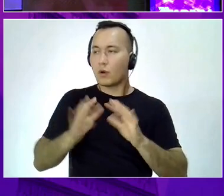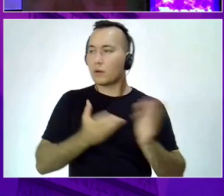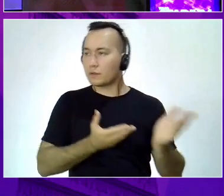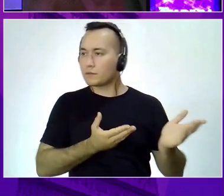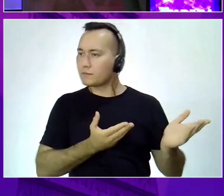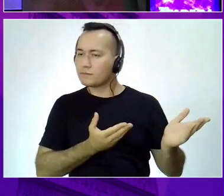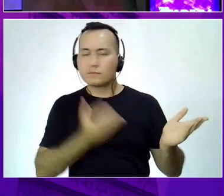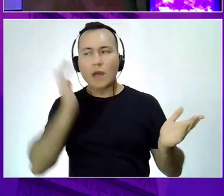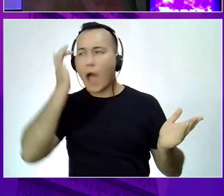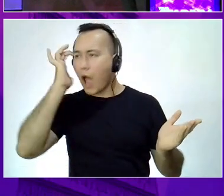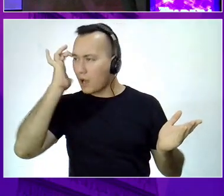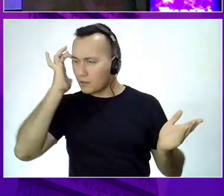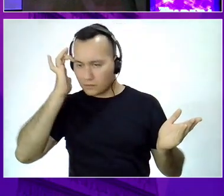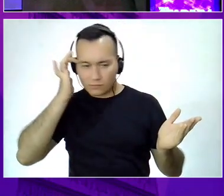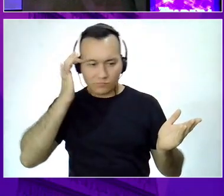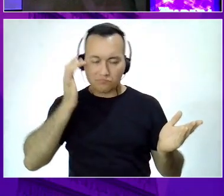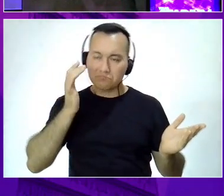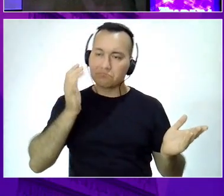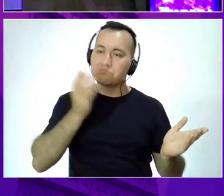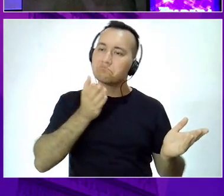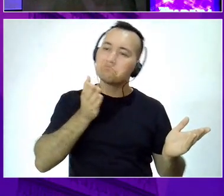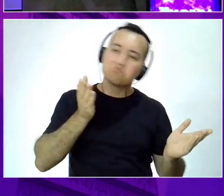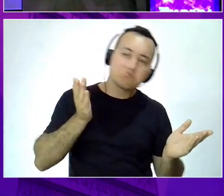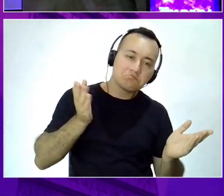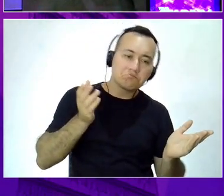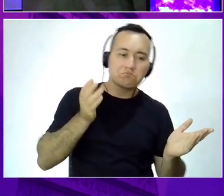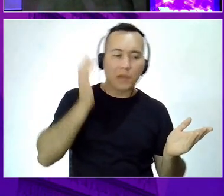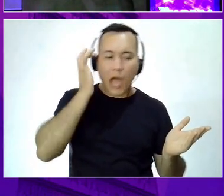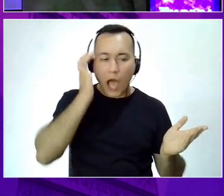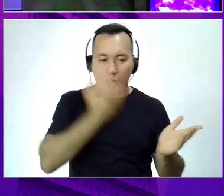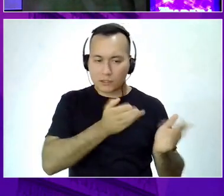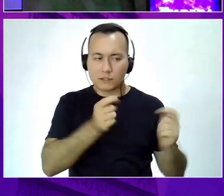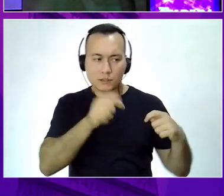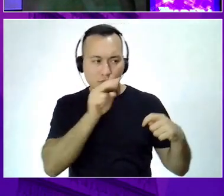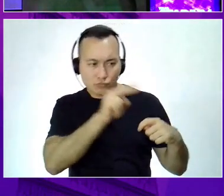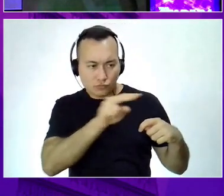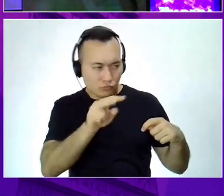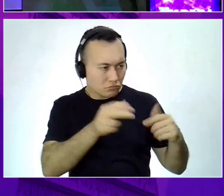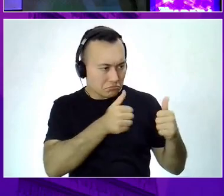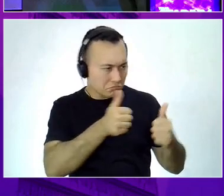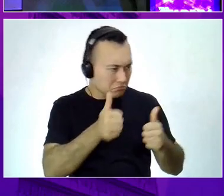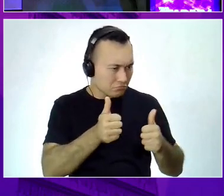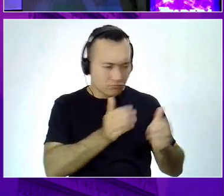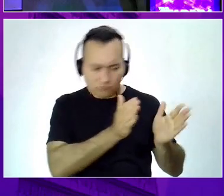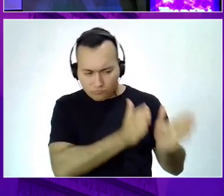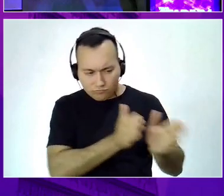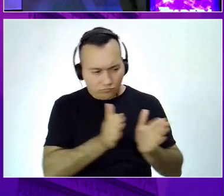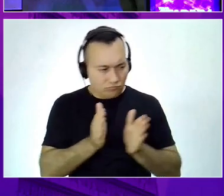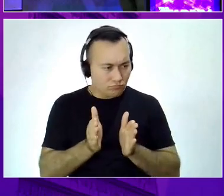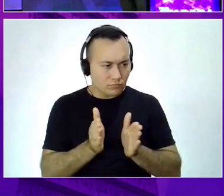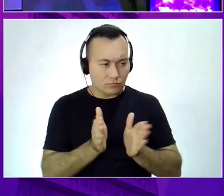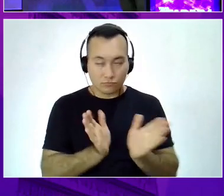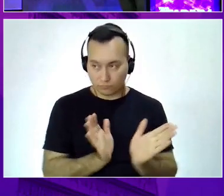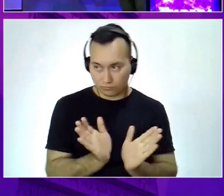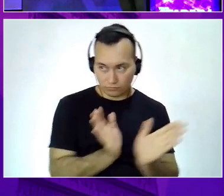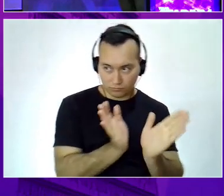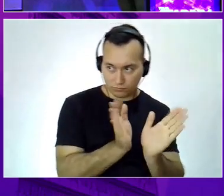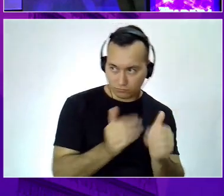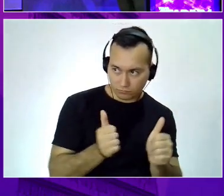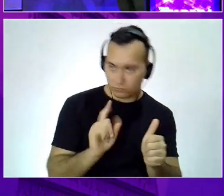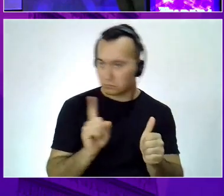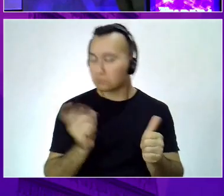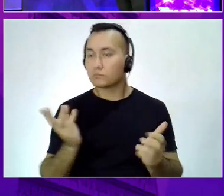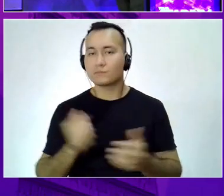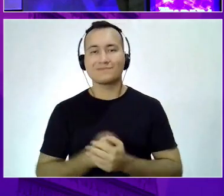que estão, né, se ele está lendo corretamente. E eu tenho um exemplo maravilhoso disso, que uma vez eu fui usar essa ferramenta e eu não consigo usar porque ela é